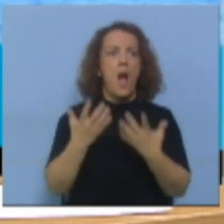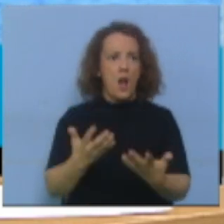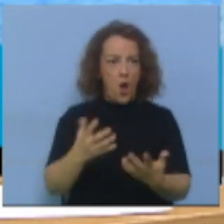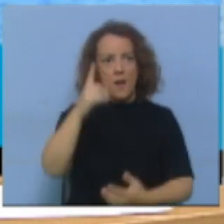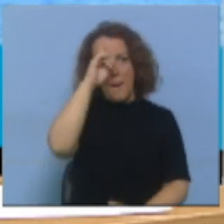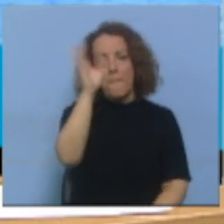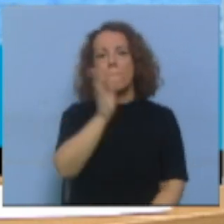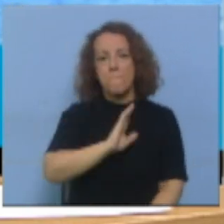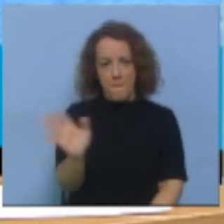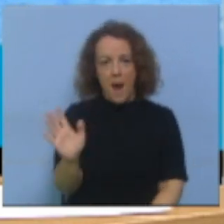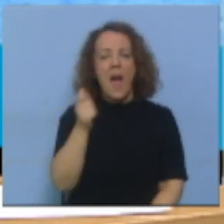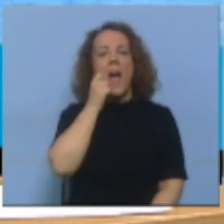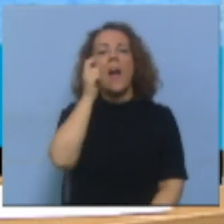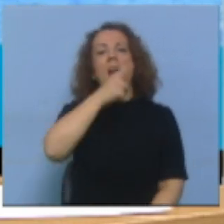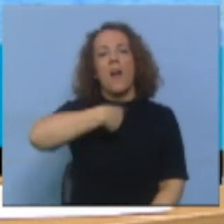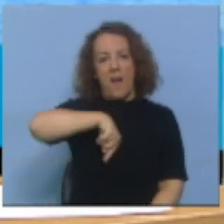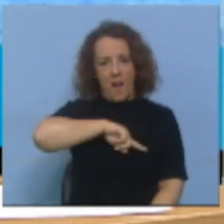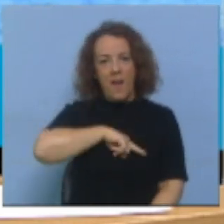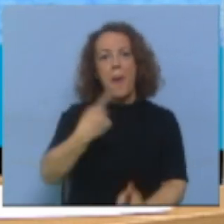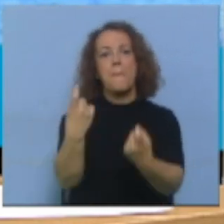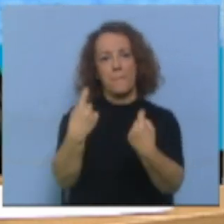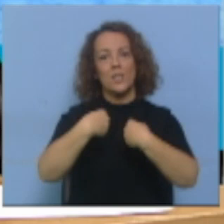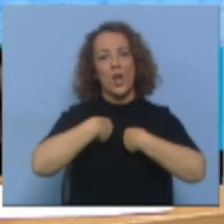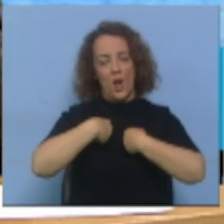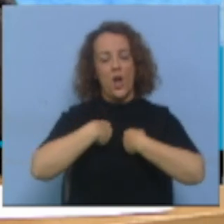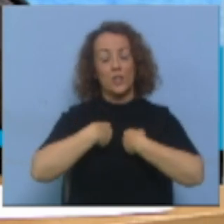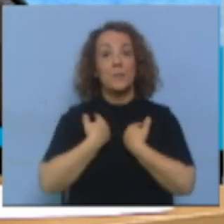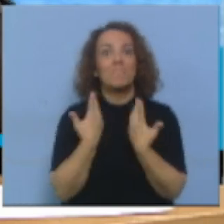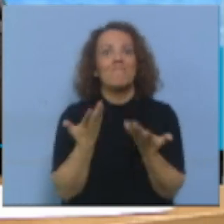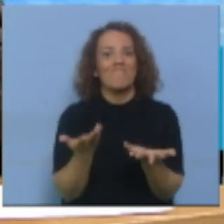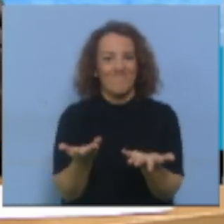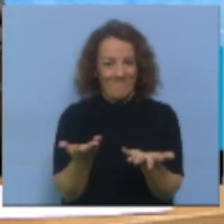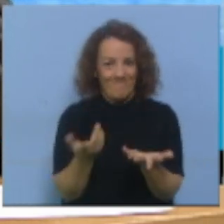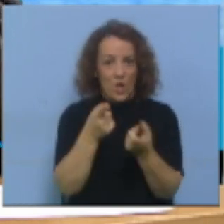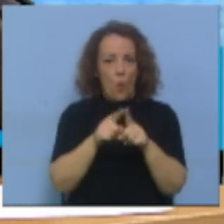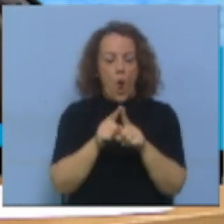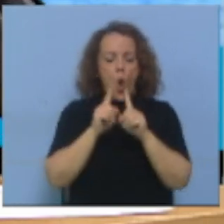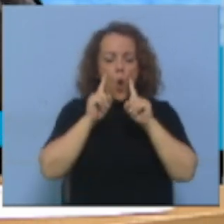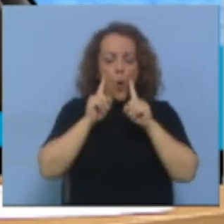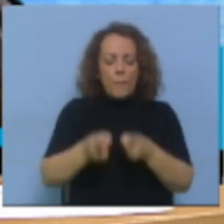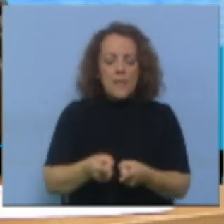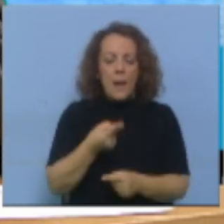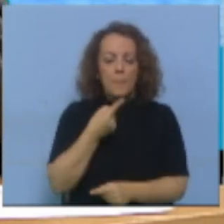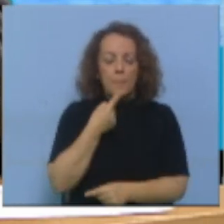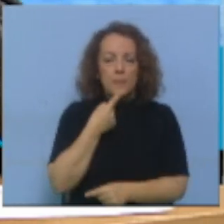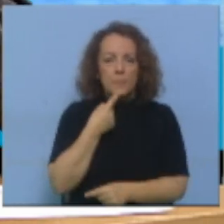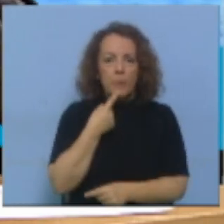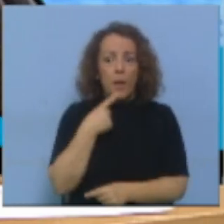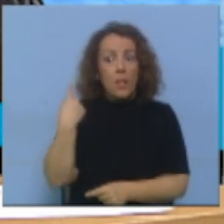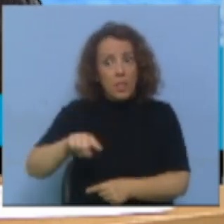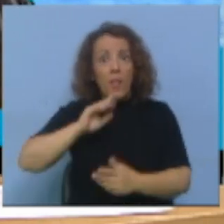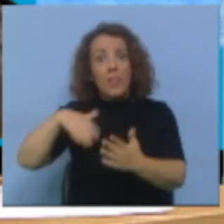sabem quem nós somos e precisam de nós. Ora, isto começar a ver e ver o lado